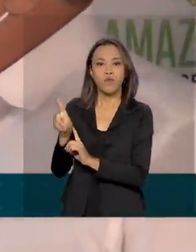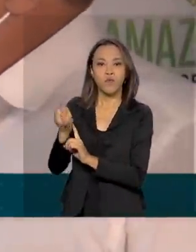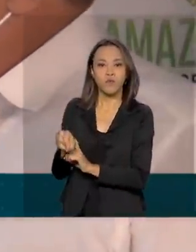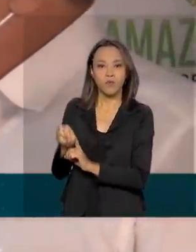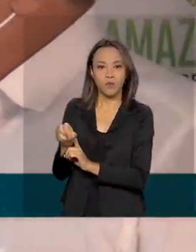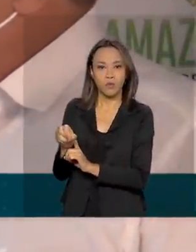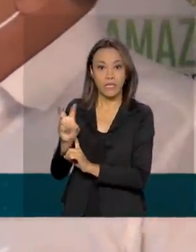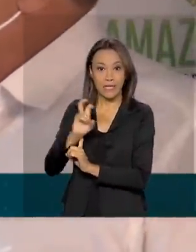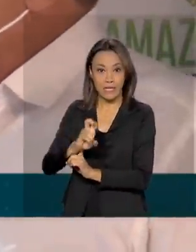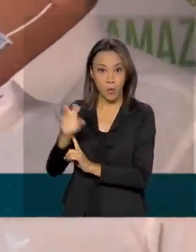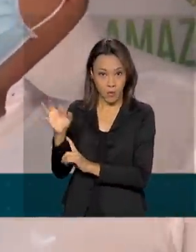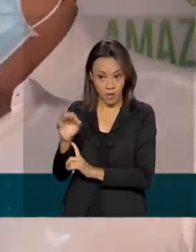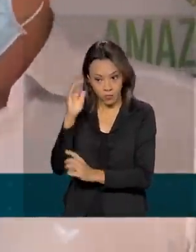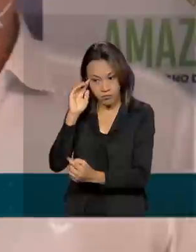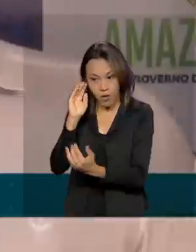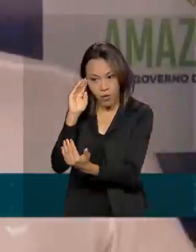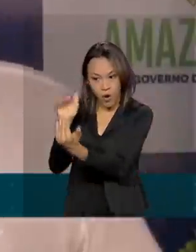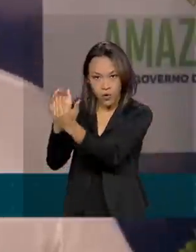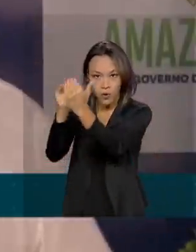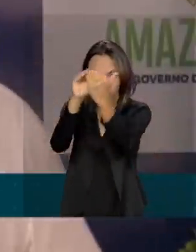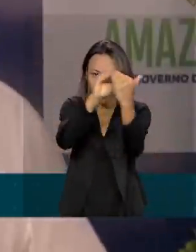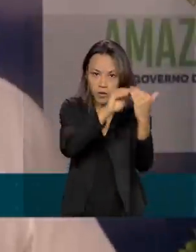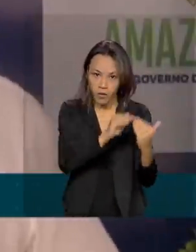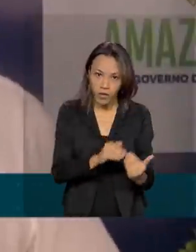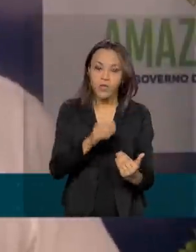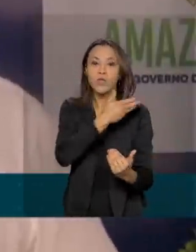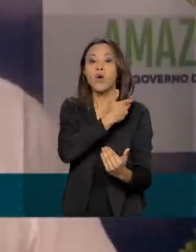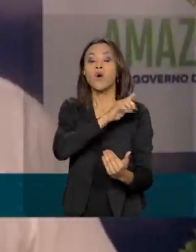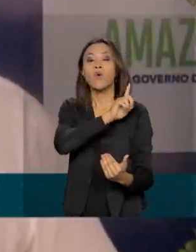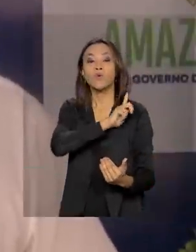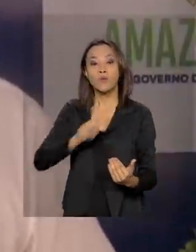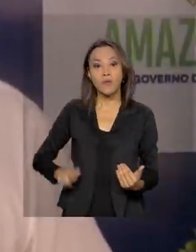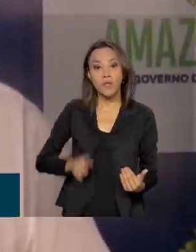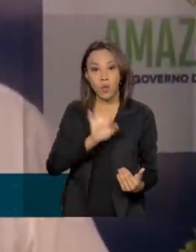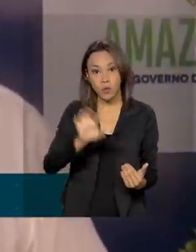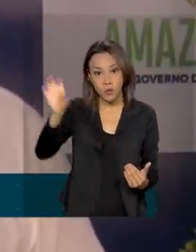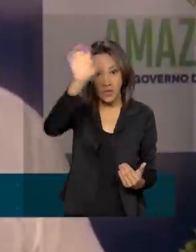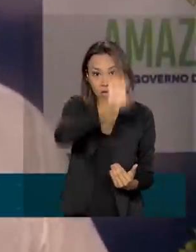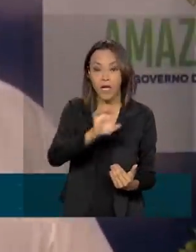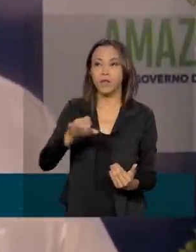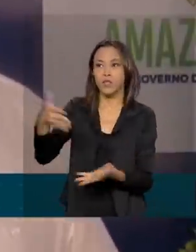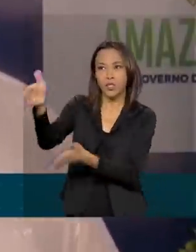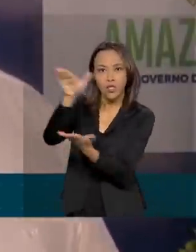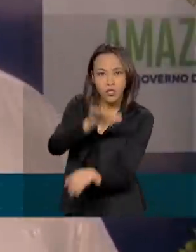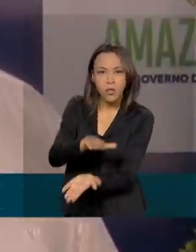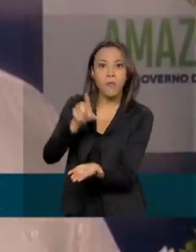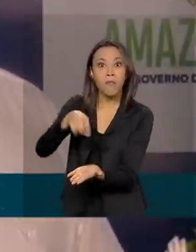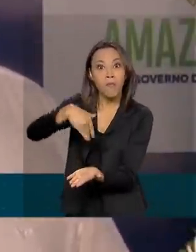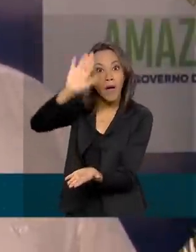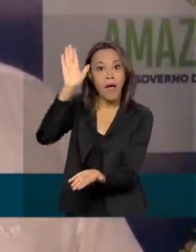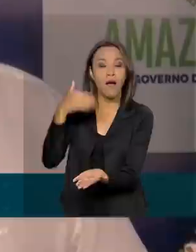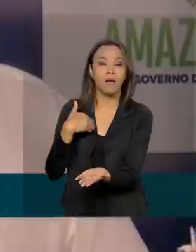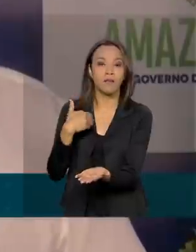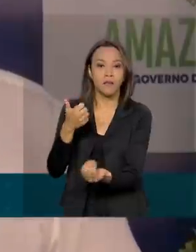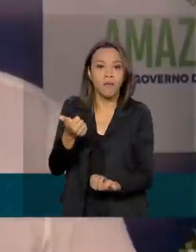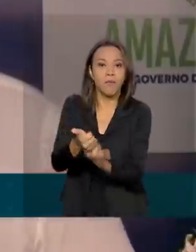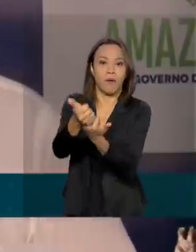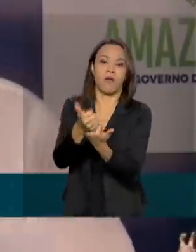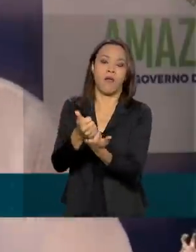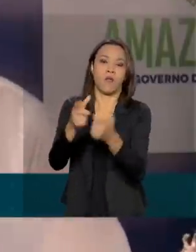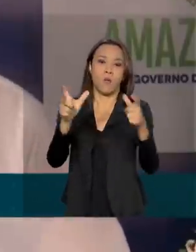em comum acordo os governadores de todas as vacinas que cheguem no Brasil para atender as áreas mais impactadas